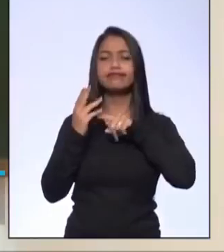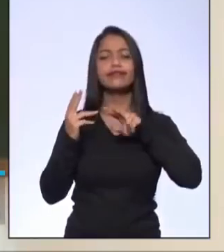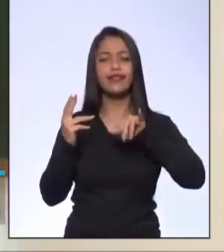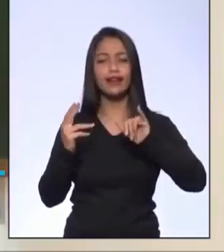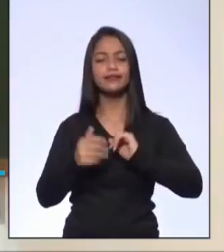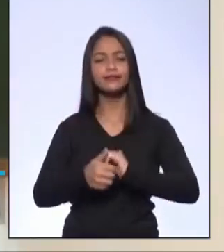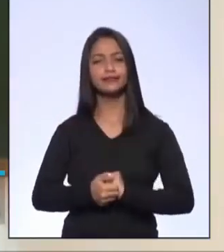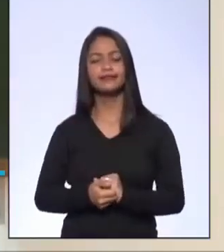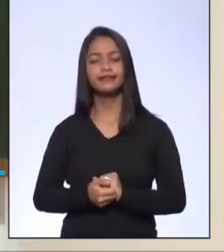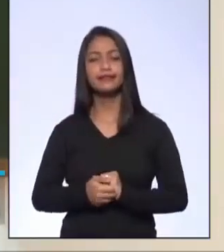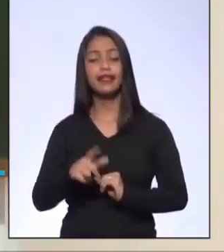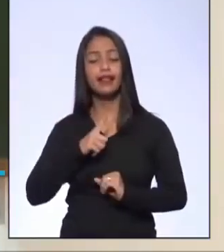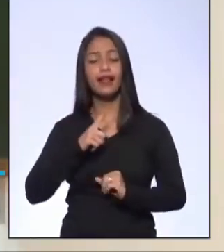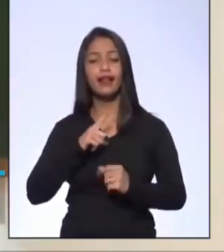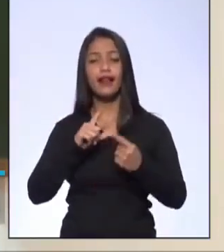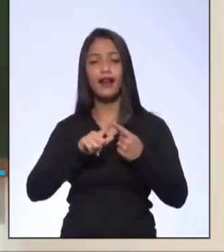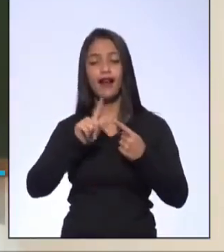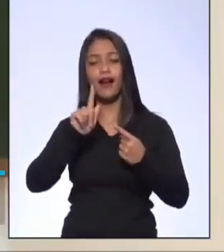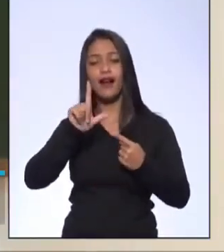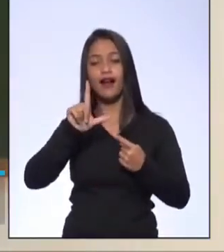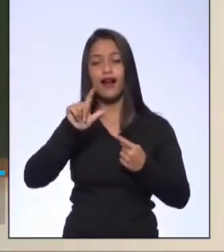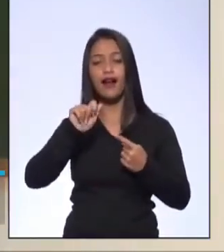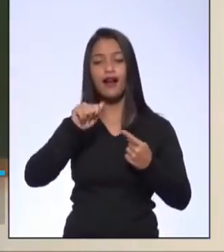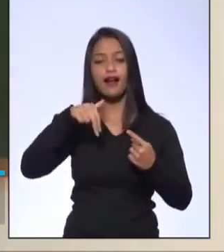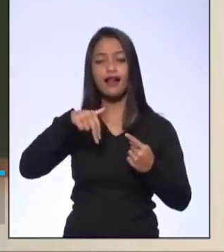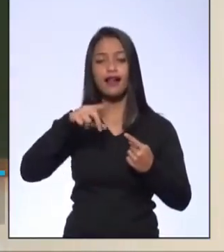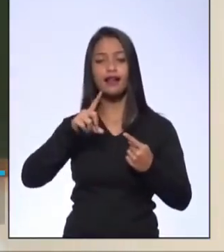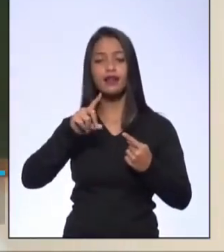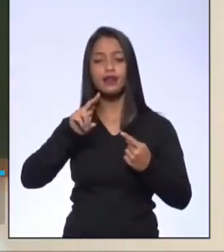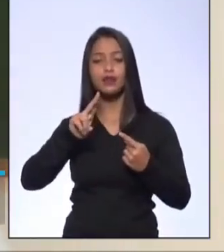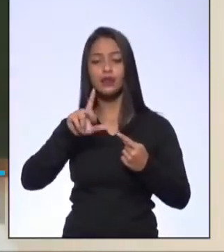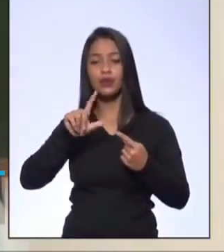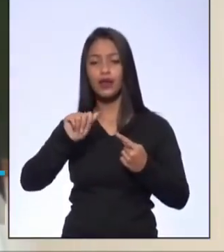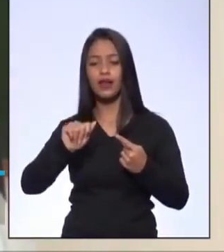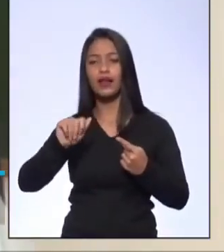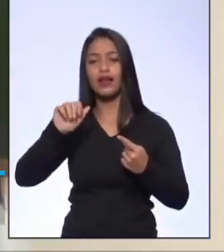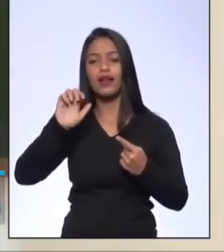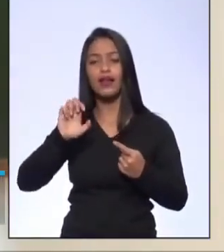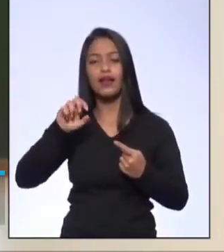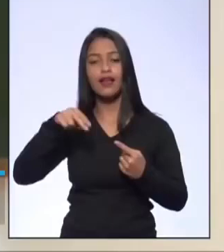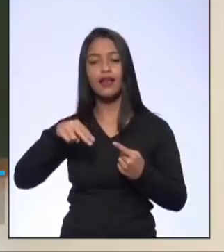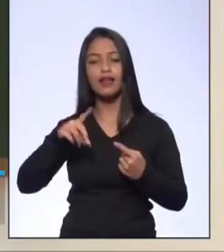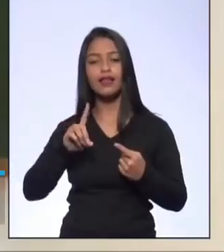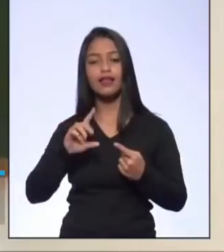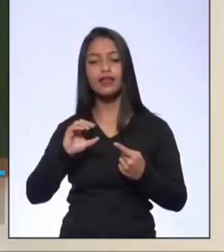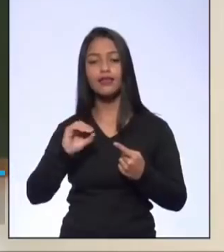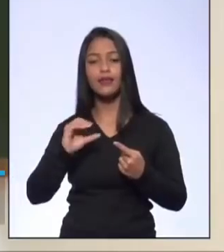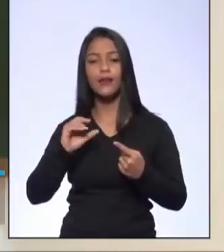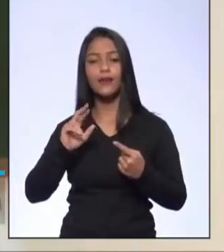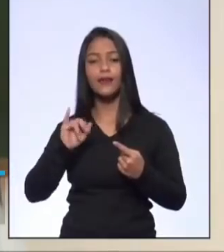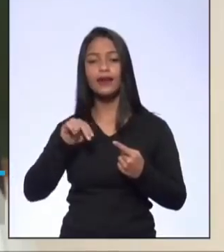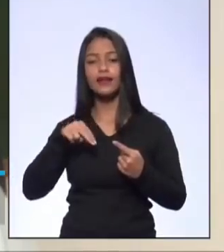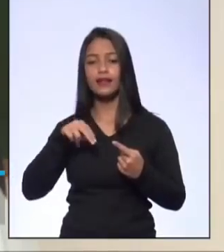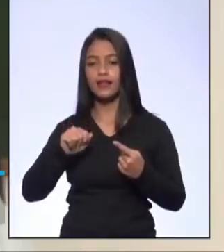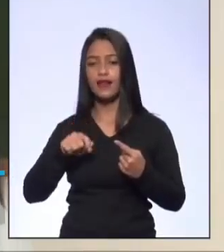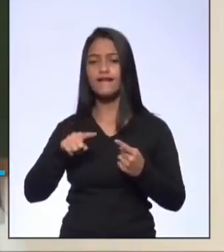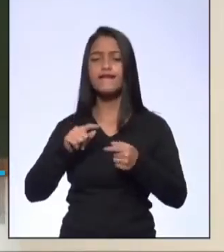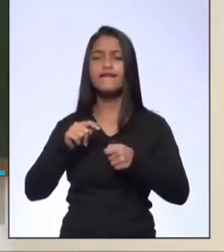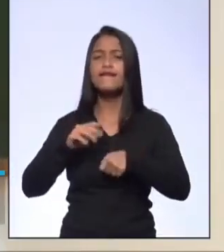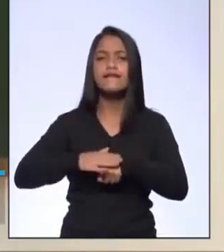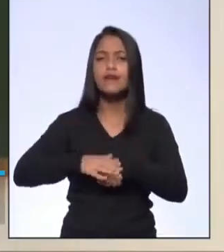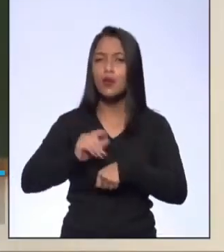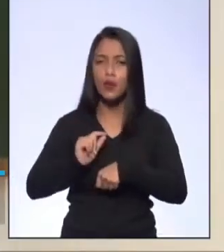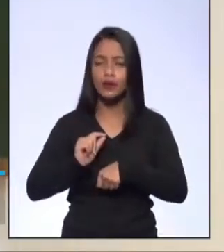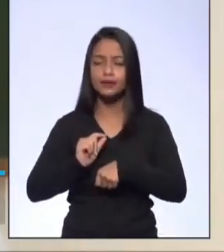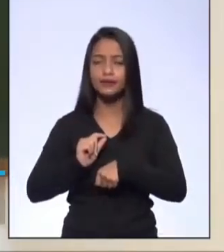Então eu tenho a glândula endócrina, e o que essas glândulas fazem? Bom, se a gente